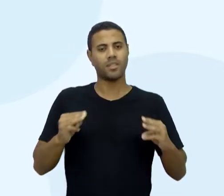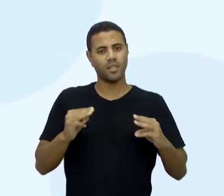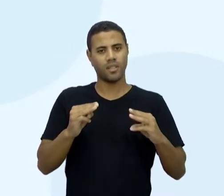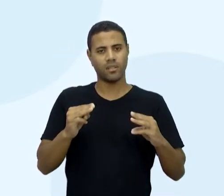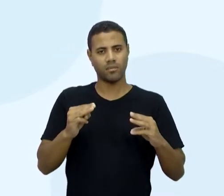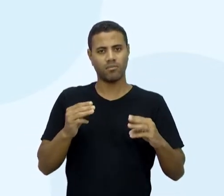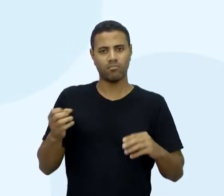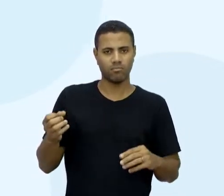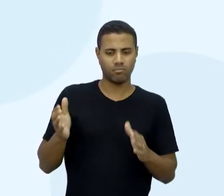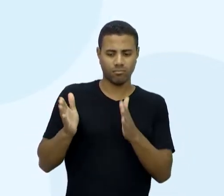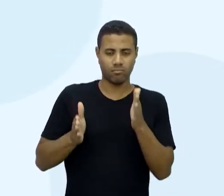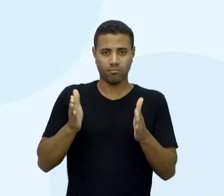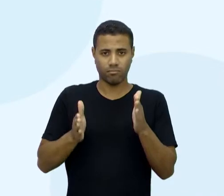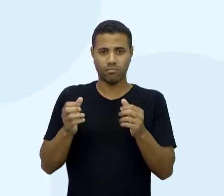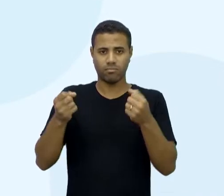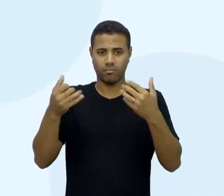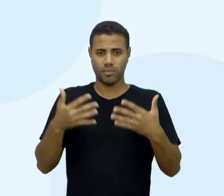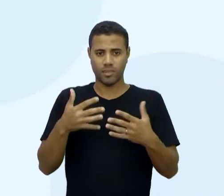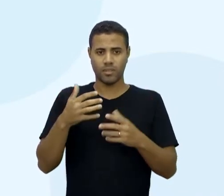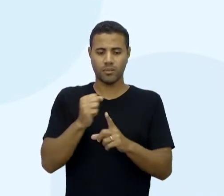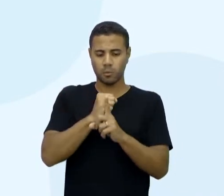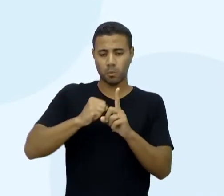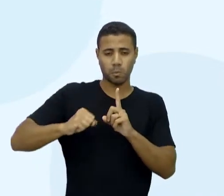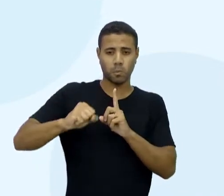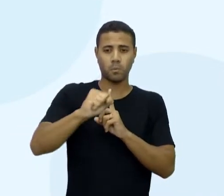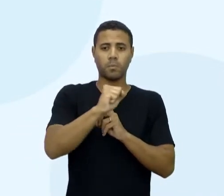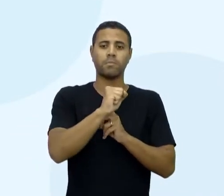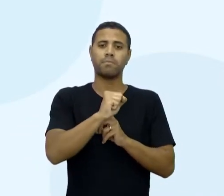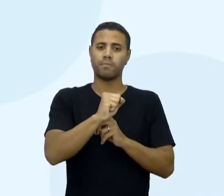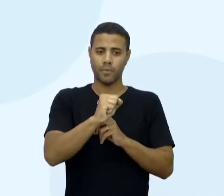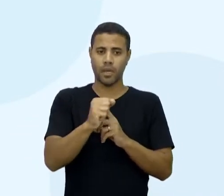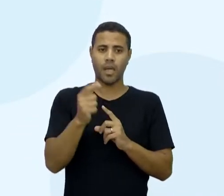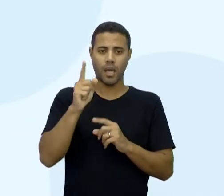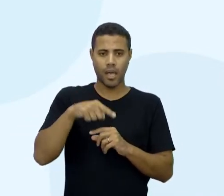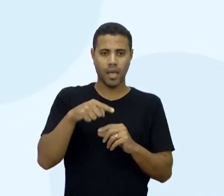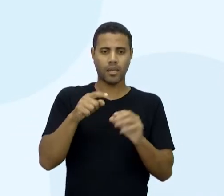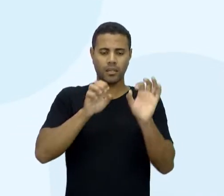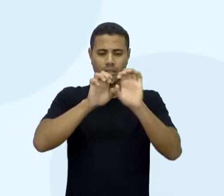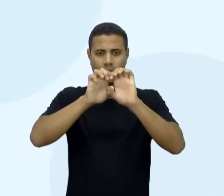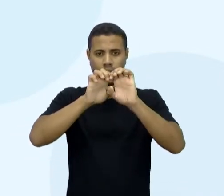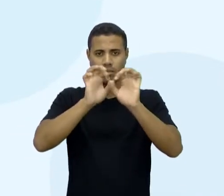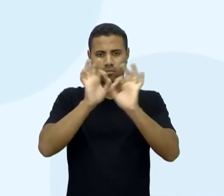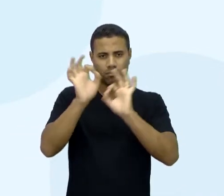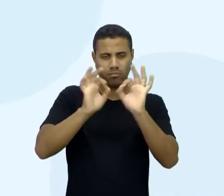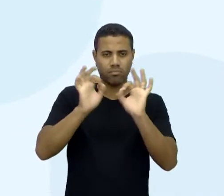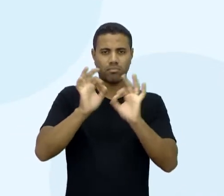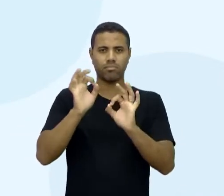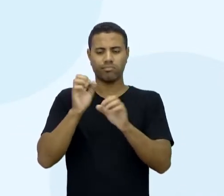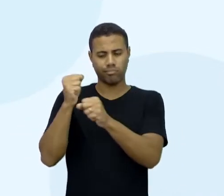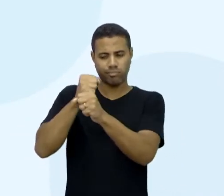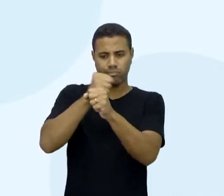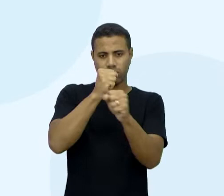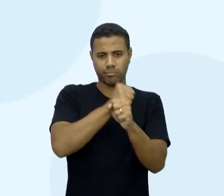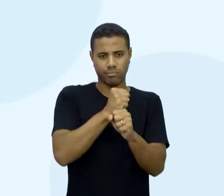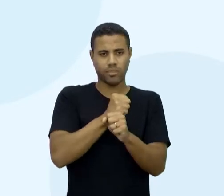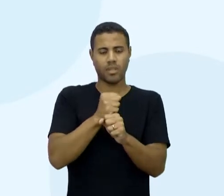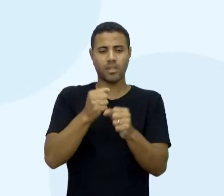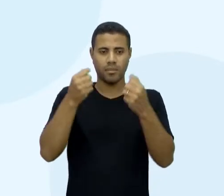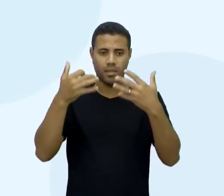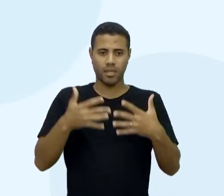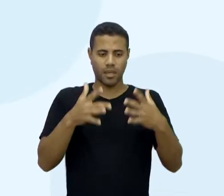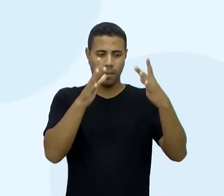contemporâneo. Lembrando que essa estrutura ela é bem simplificada, tá, pessoal? Então, cada tópico desses aqui vai ter